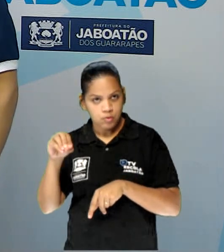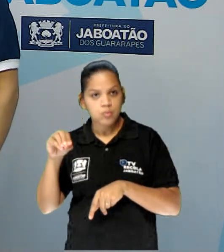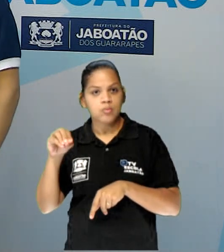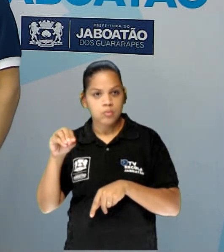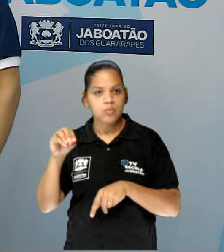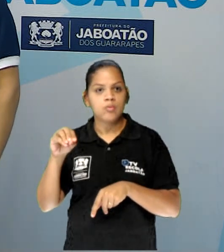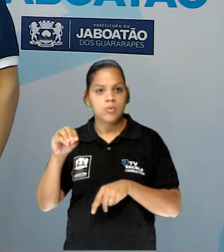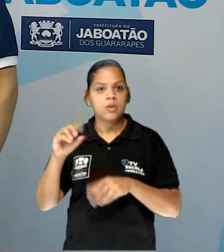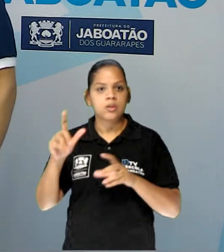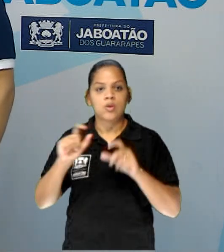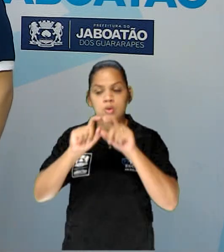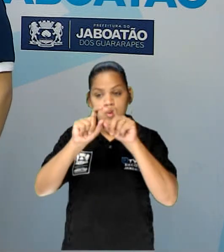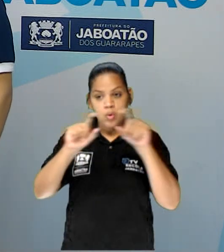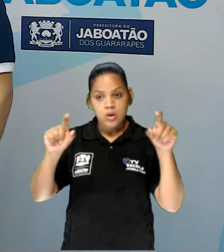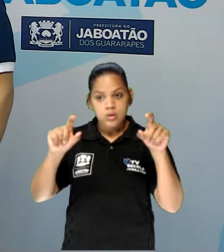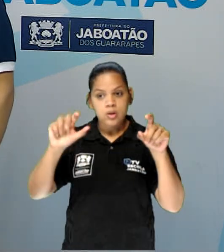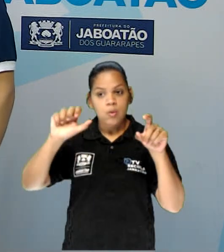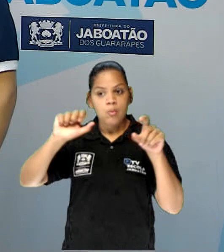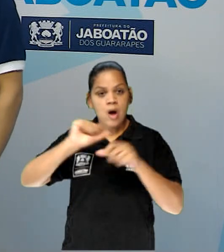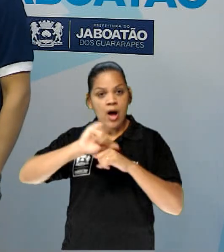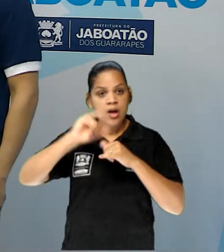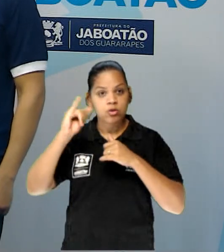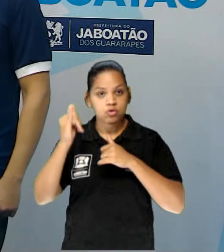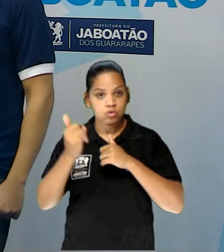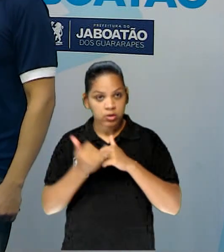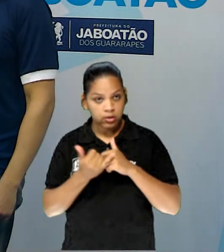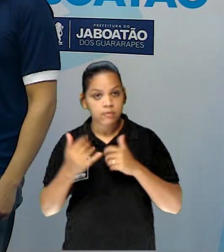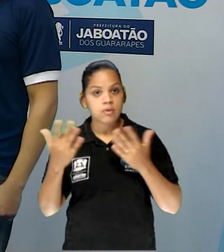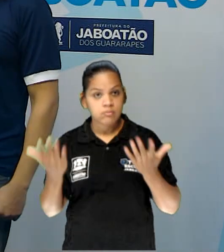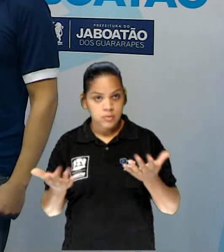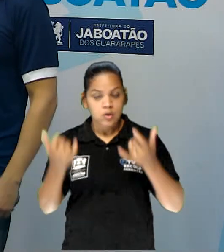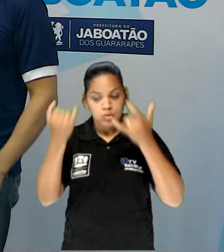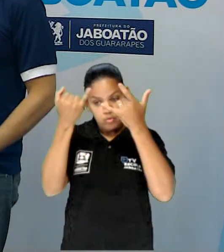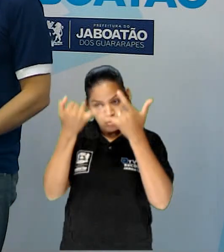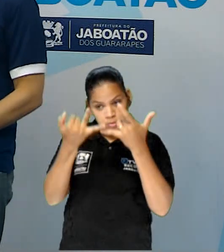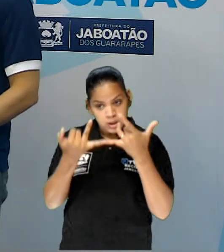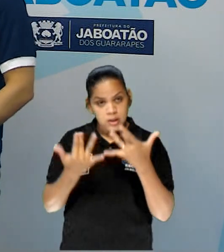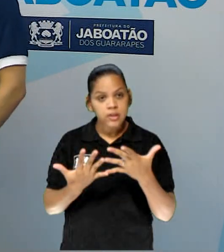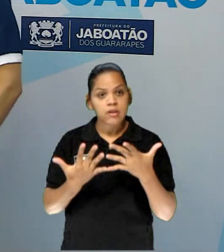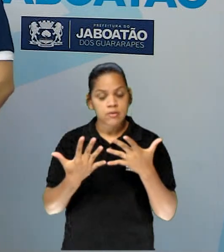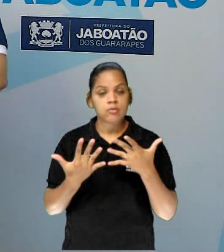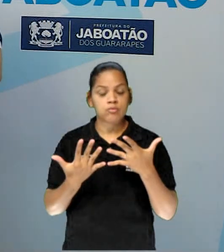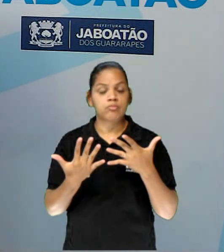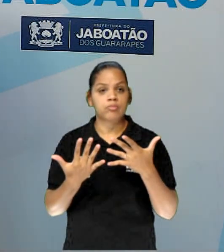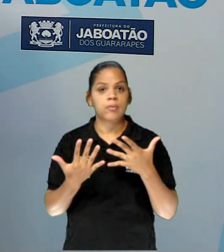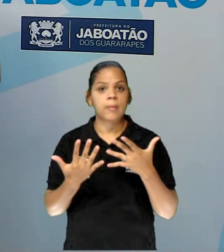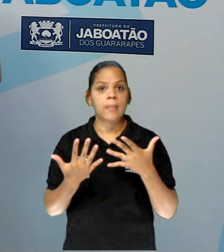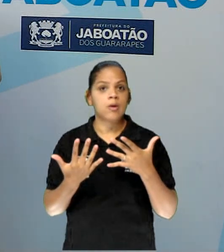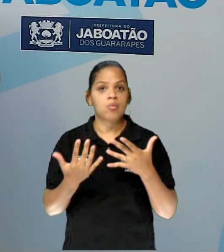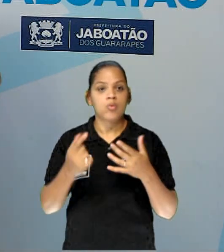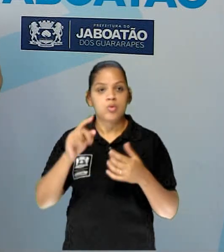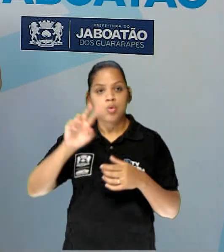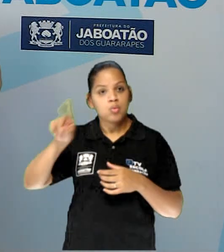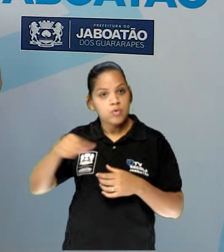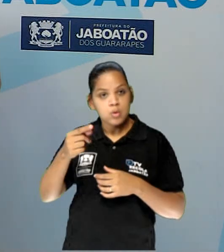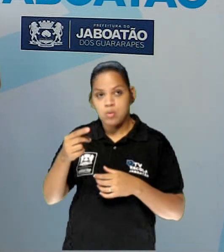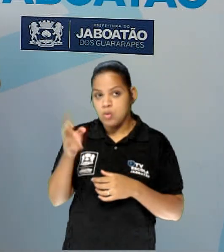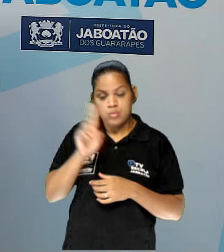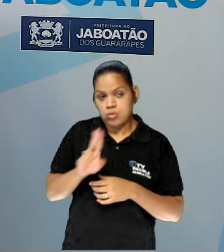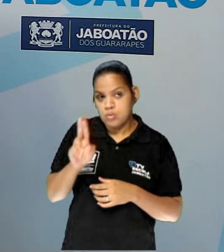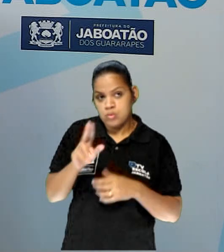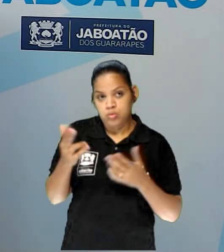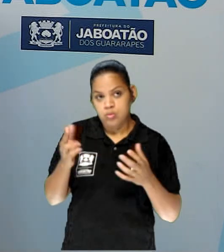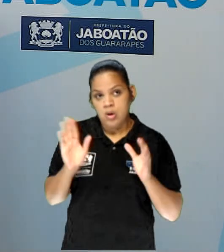orações adjetivas, quando eu utilizo vírgulas, elas são explicativas. Quando eu não utilizo vírgulas, elas são